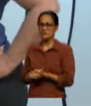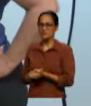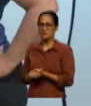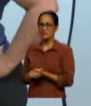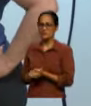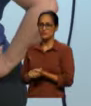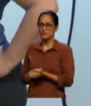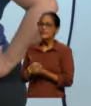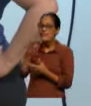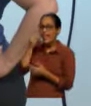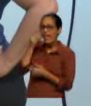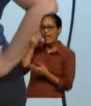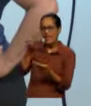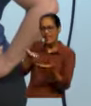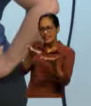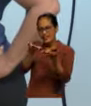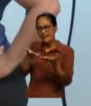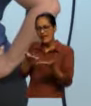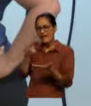Que tal você tentar?